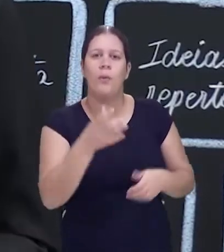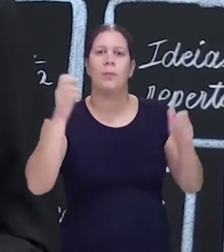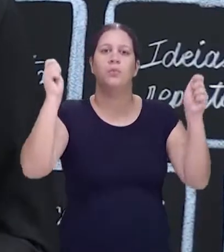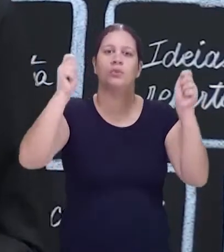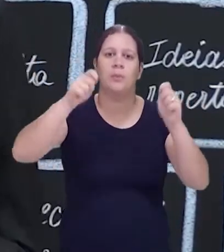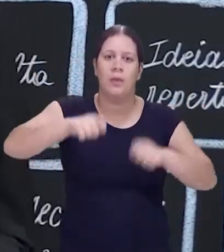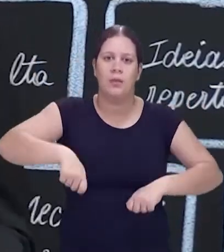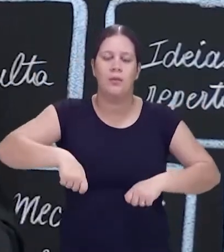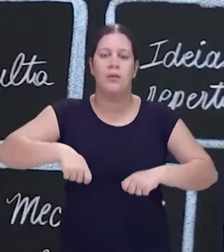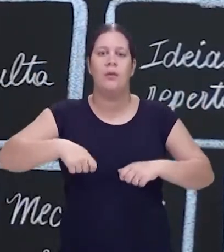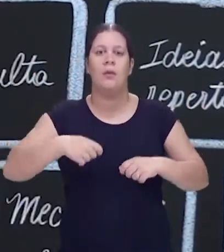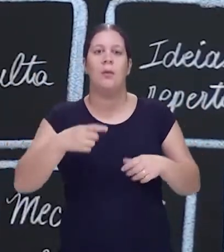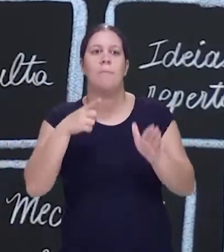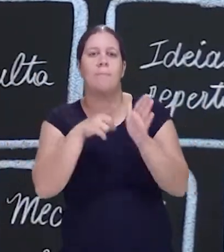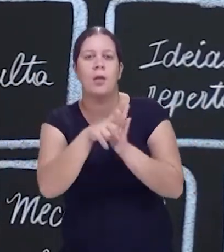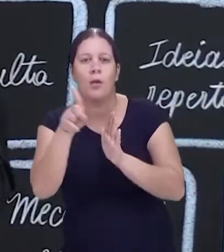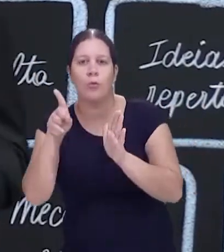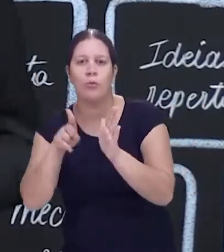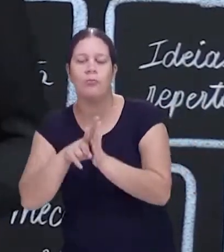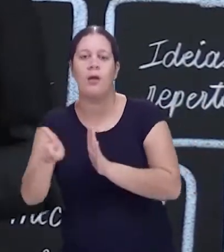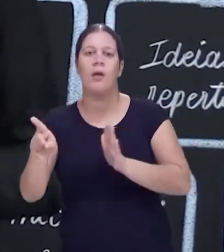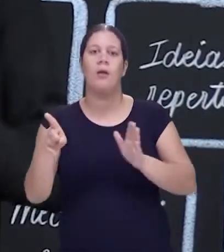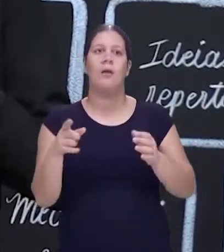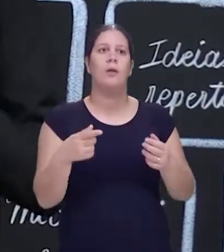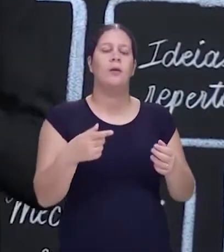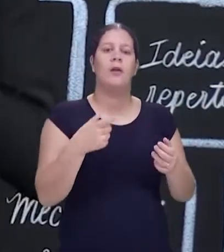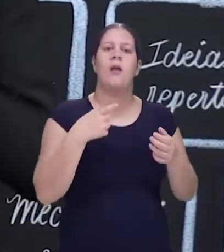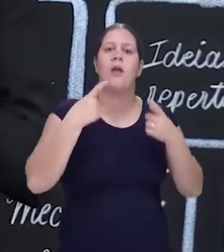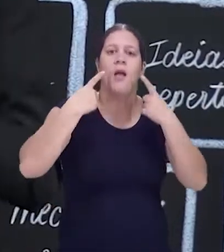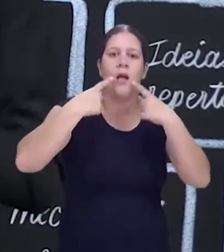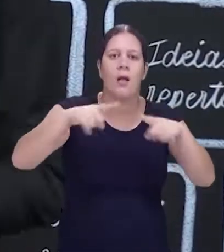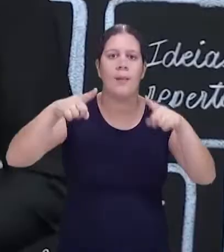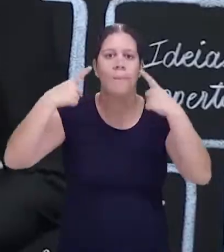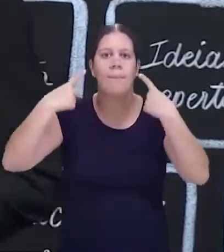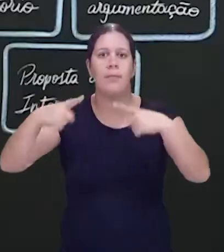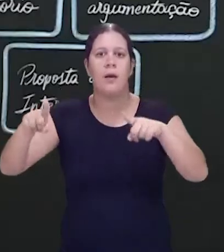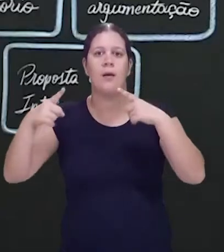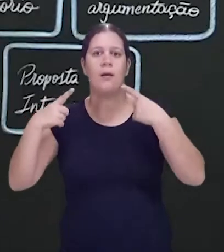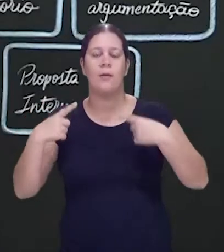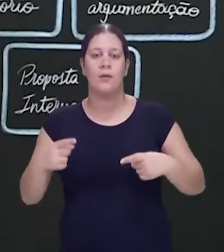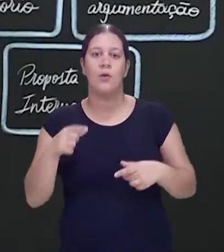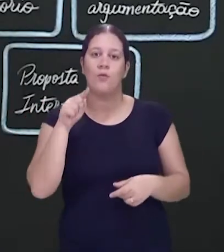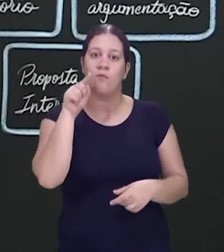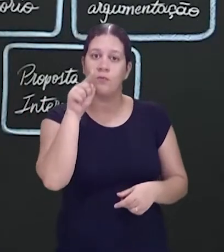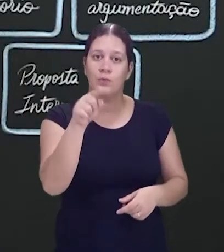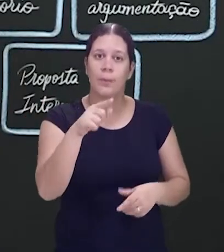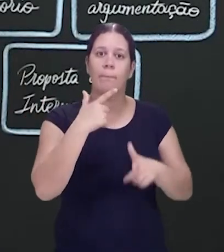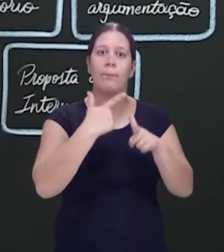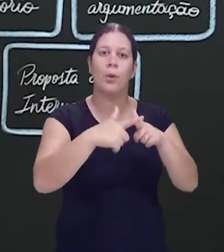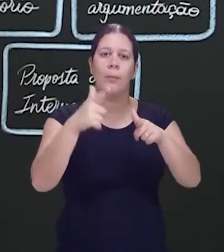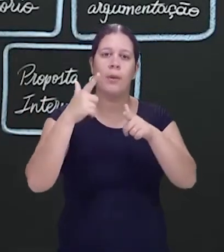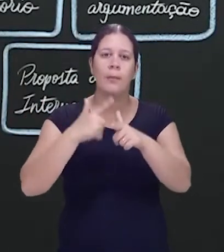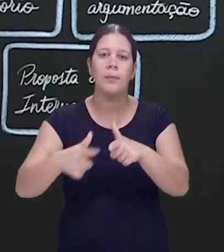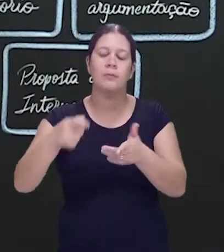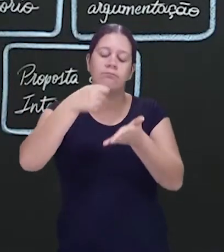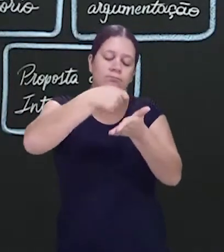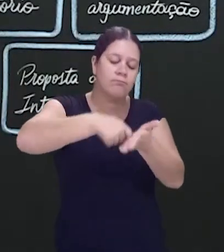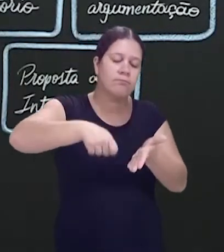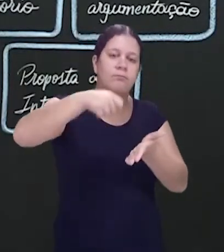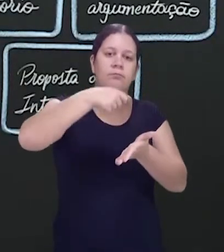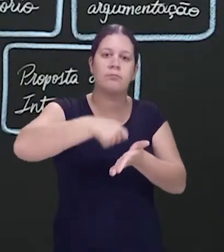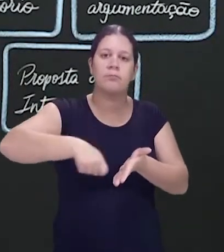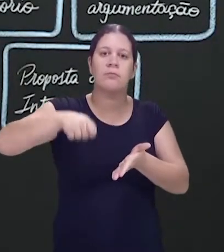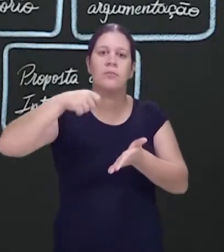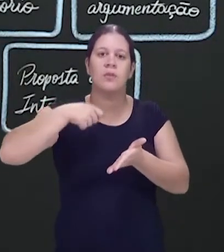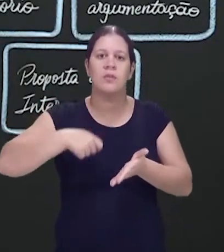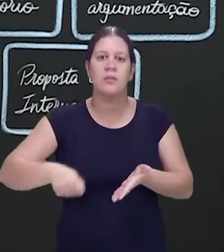novas possibilidades, questionar, reivindicar, reclamar. Quando você problematiza uma situação, você tira o